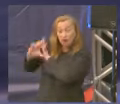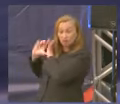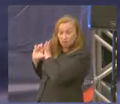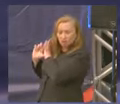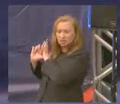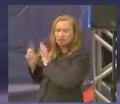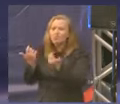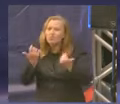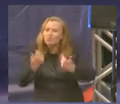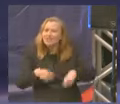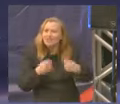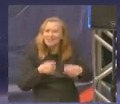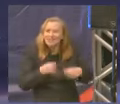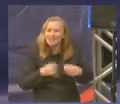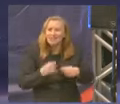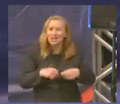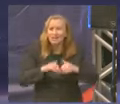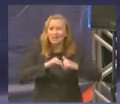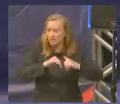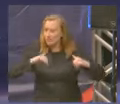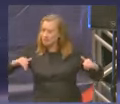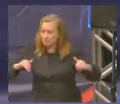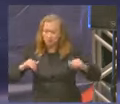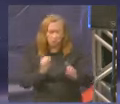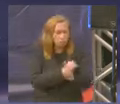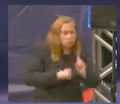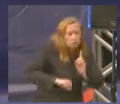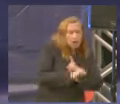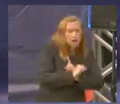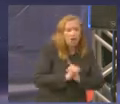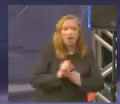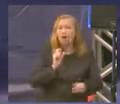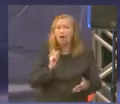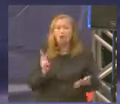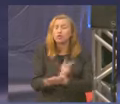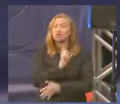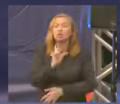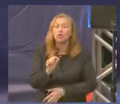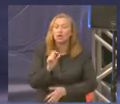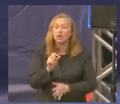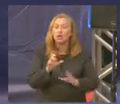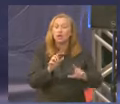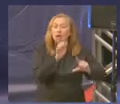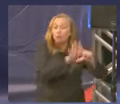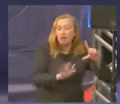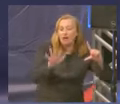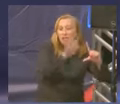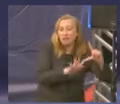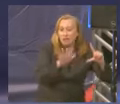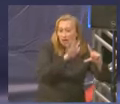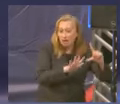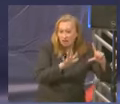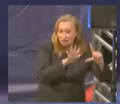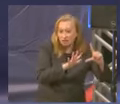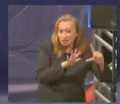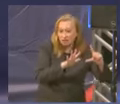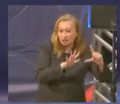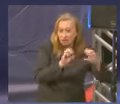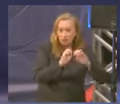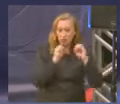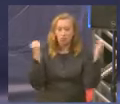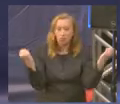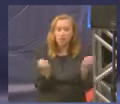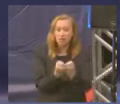O necessário afastamento social fez com que plataformas de teleconferência